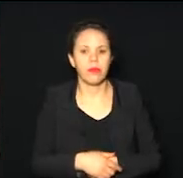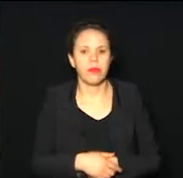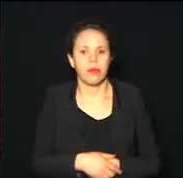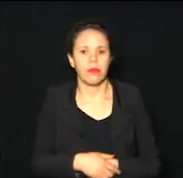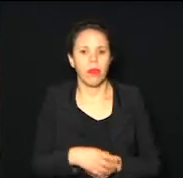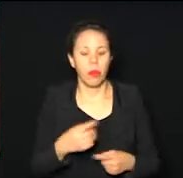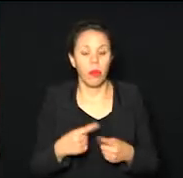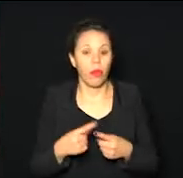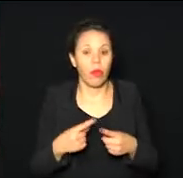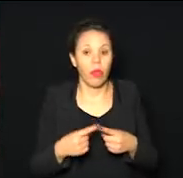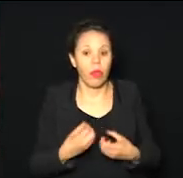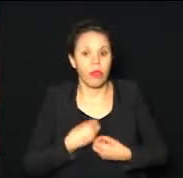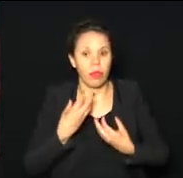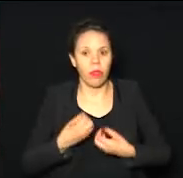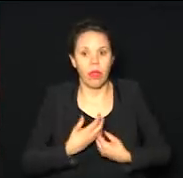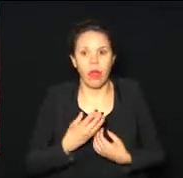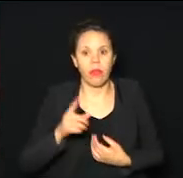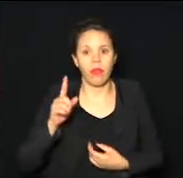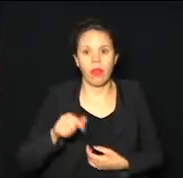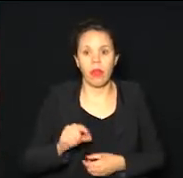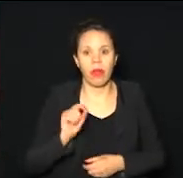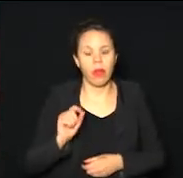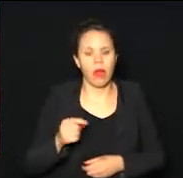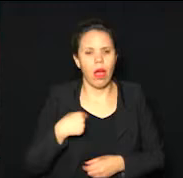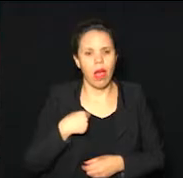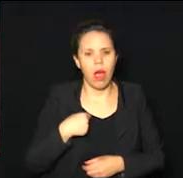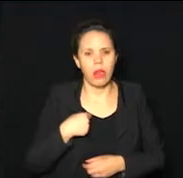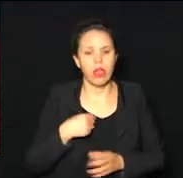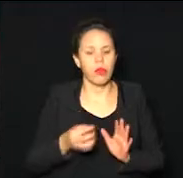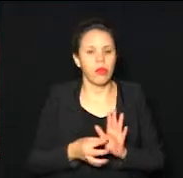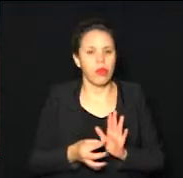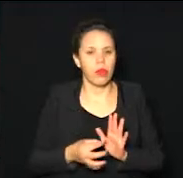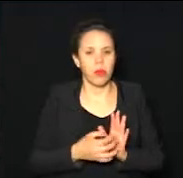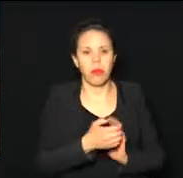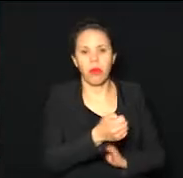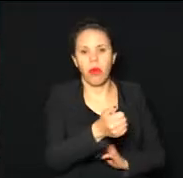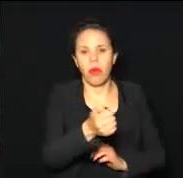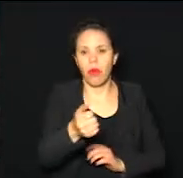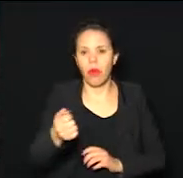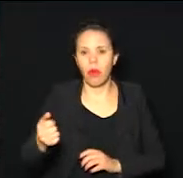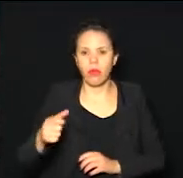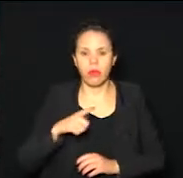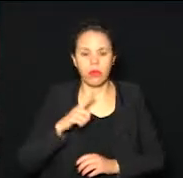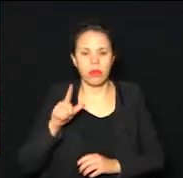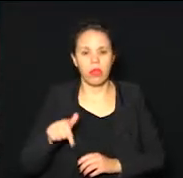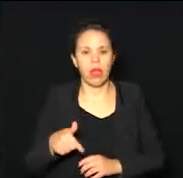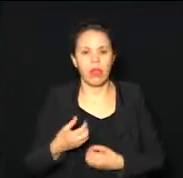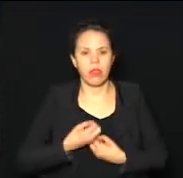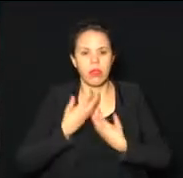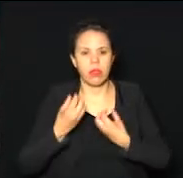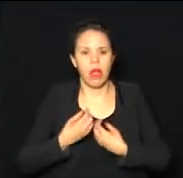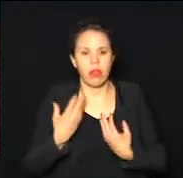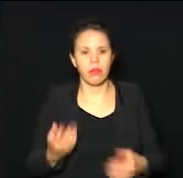porque esses dados são dados que, na minha visão, poucos têm esses dados, né?